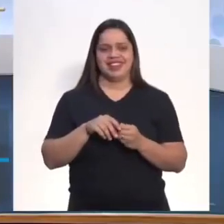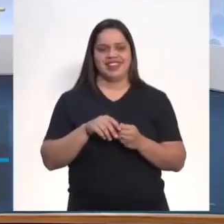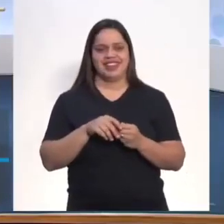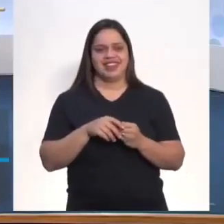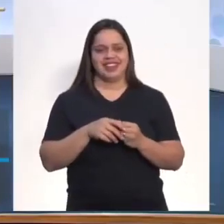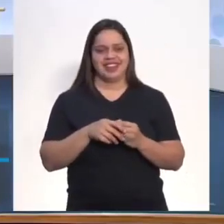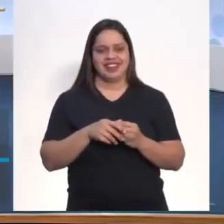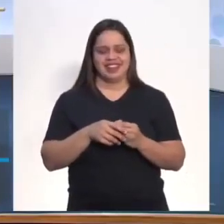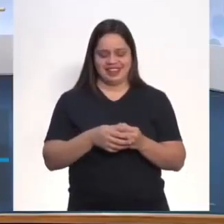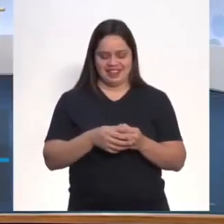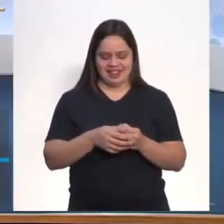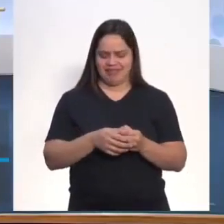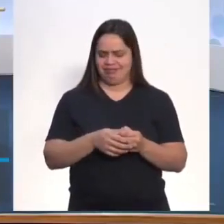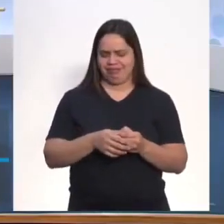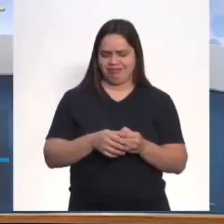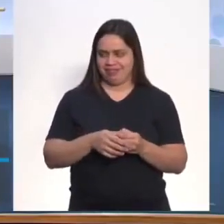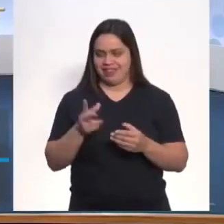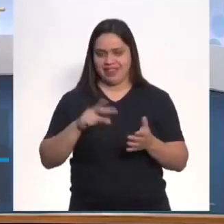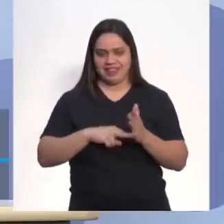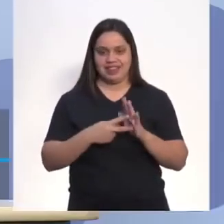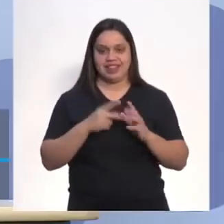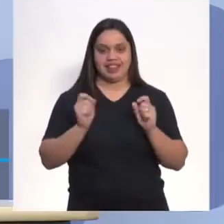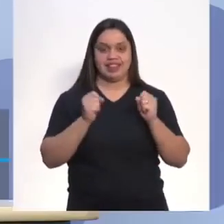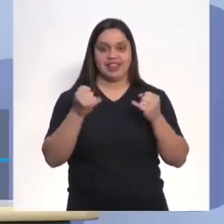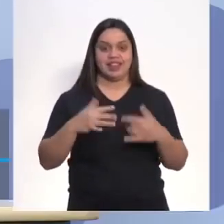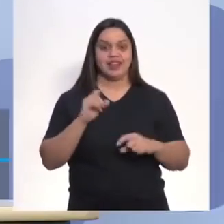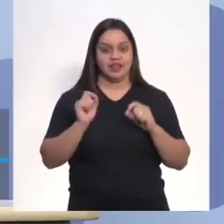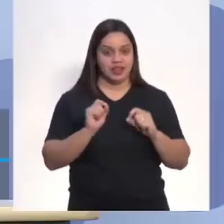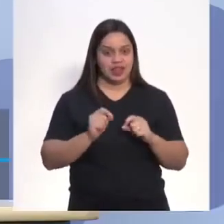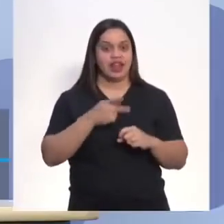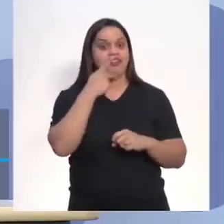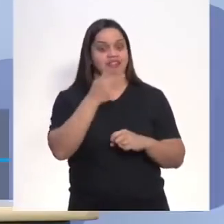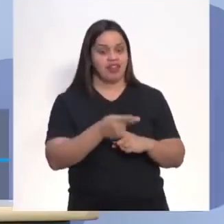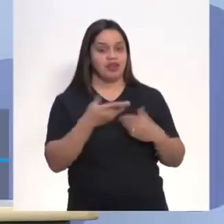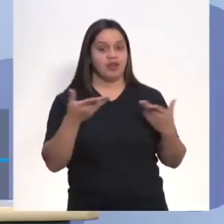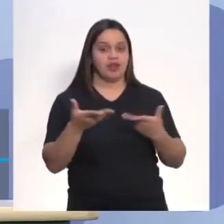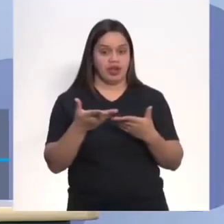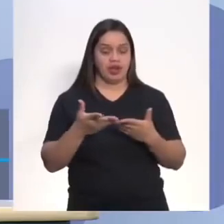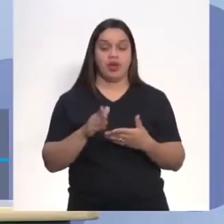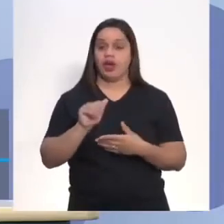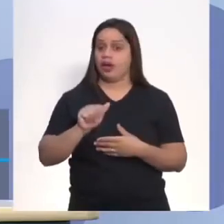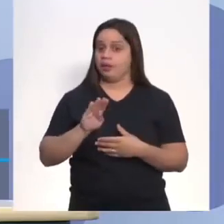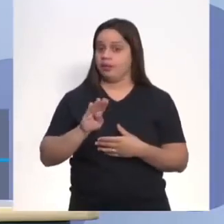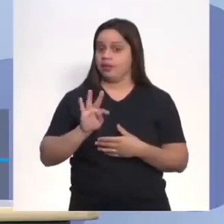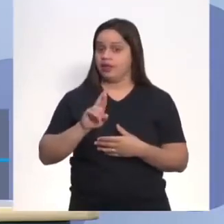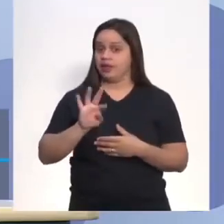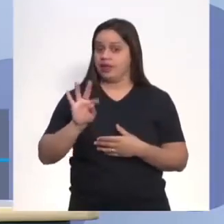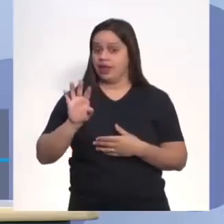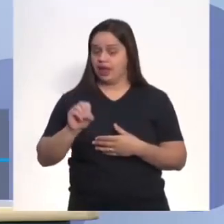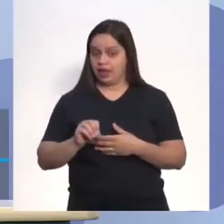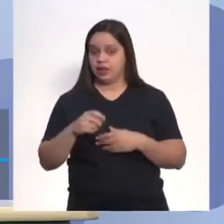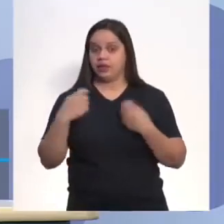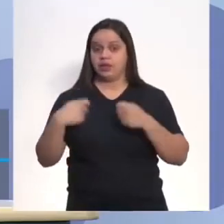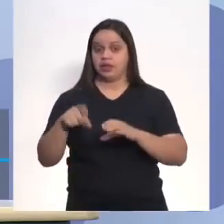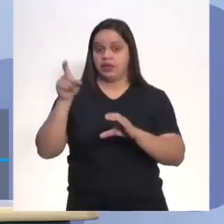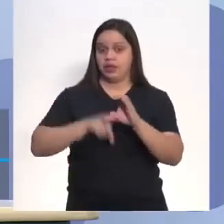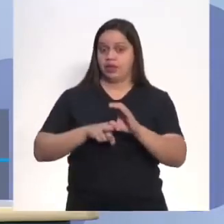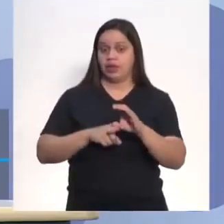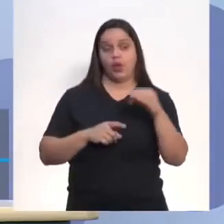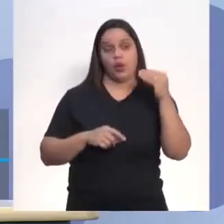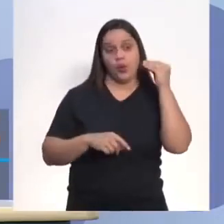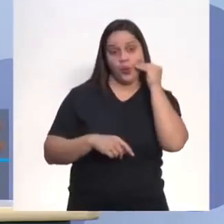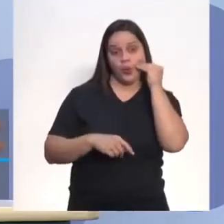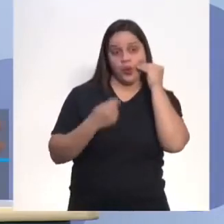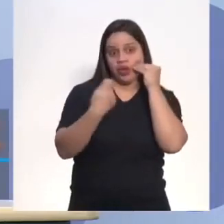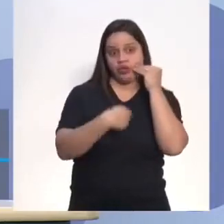Tipo, o que você tá querendo dizer? É que eu tô querendo explicar o que ela acabou de dizer. O abstrato, ele tem uma relação de dependência. O beijo não